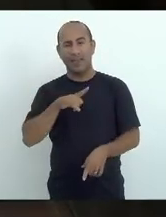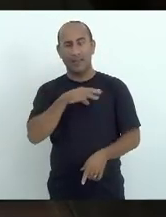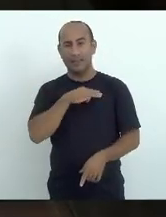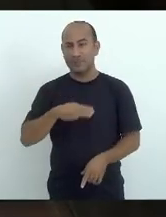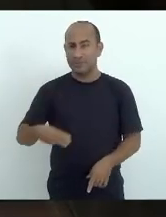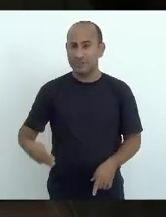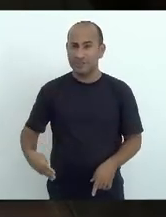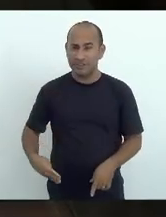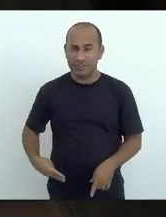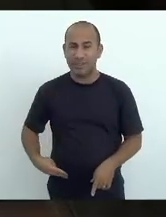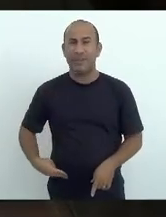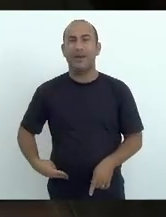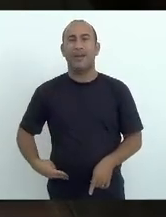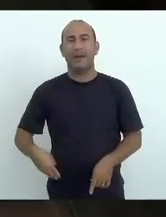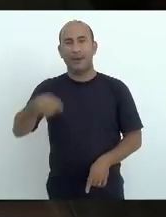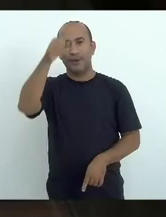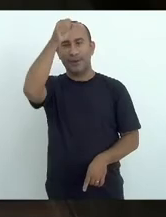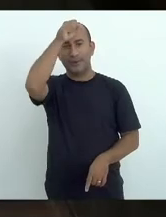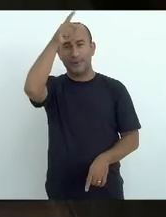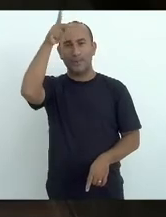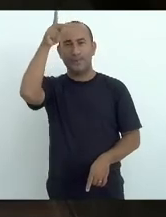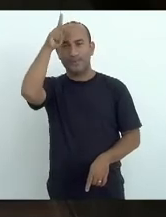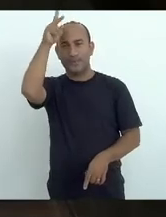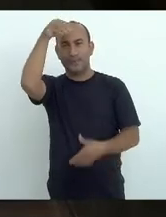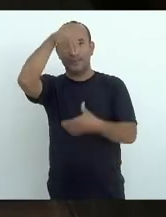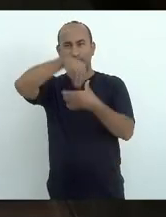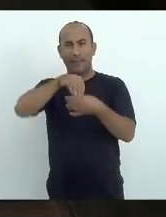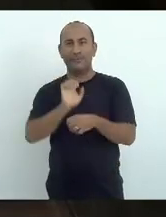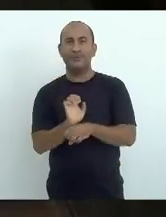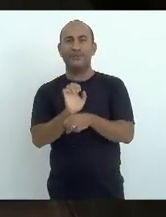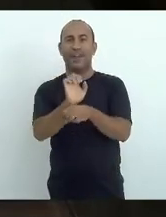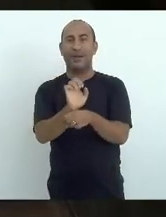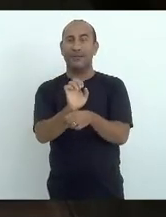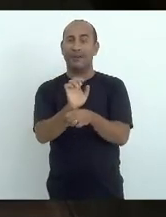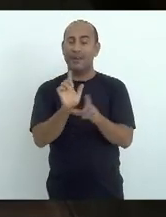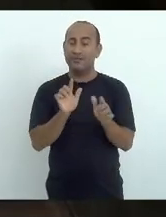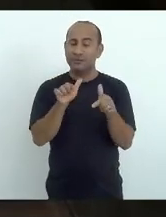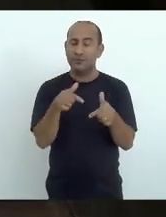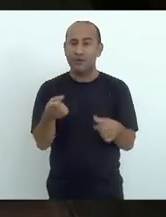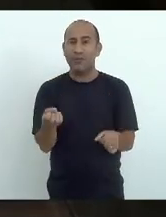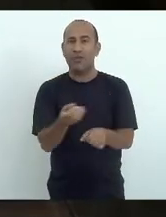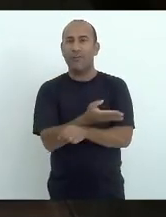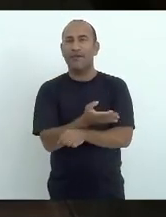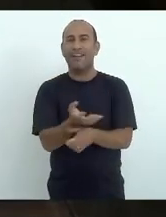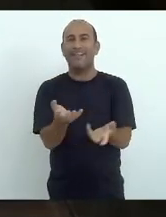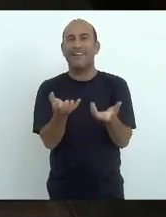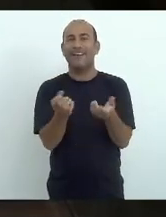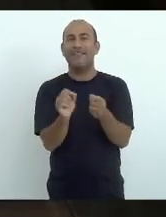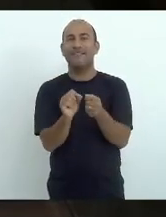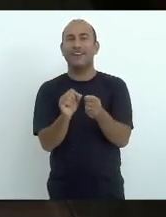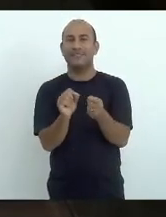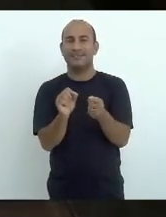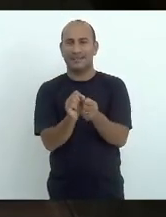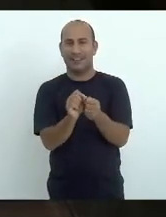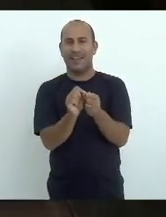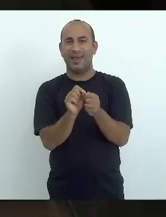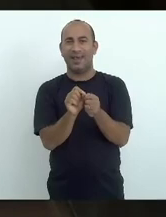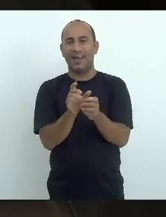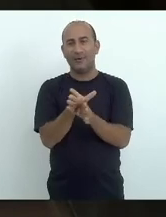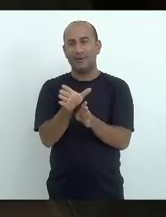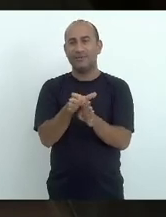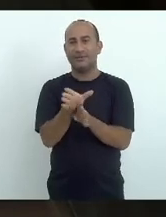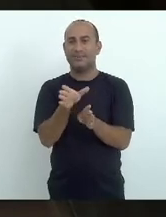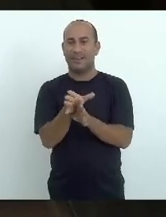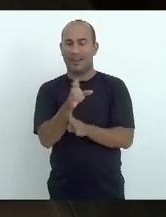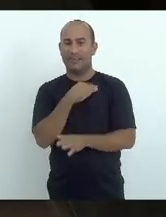Públicos nos estados. E essa composição nova que eles queriam fazer no Conselho Nacional